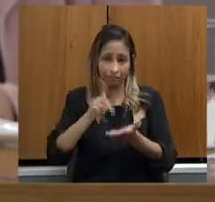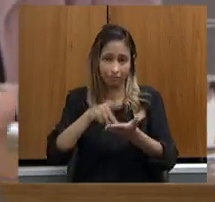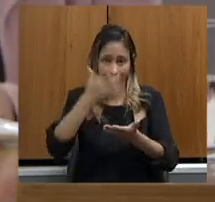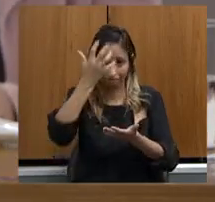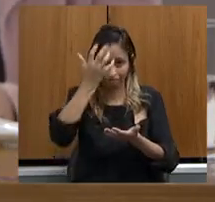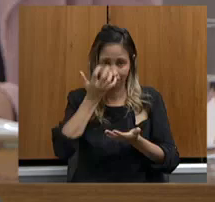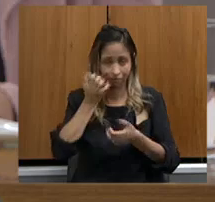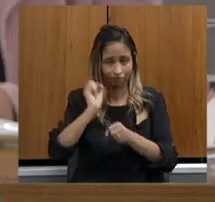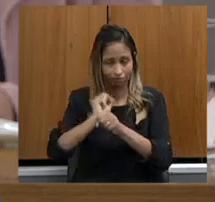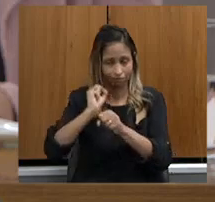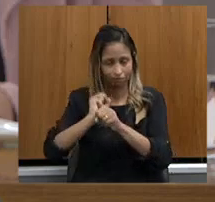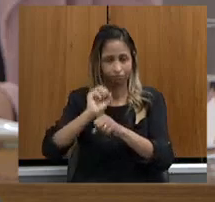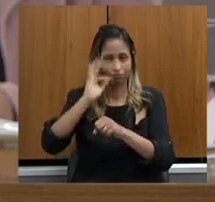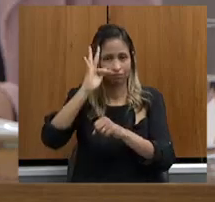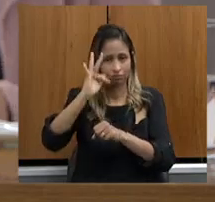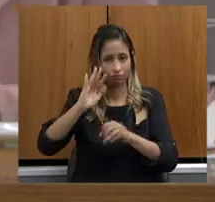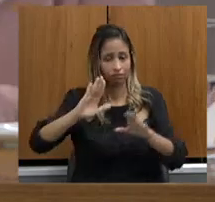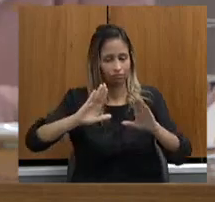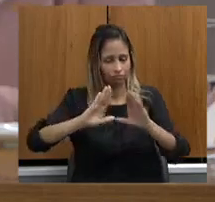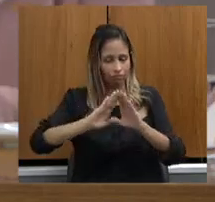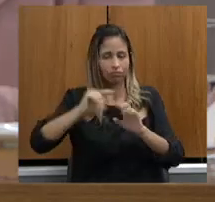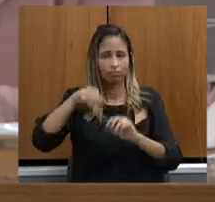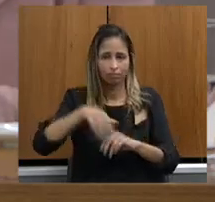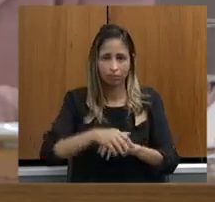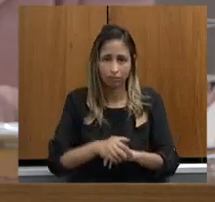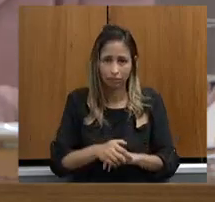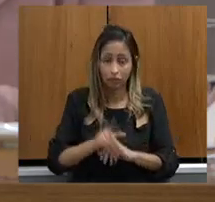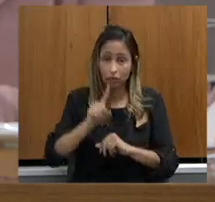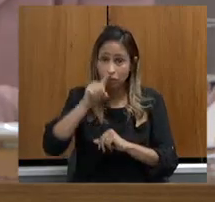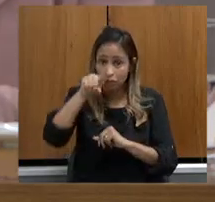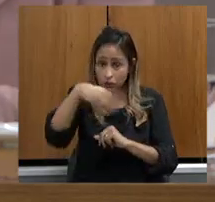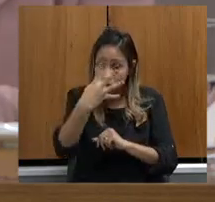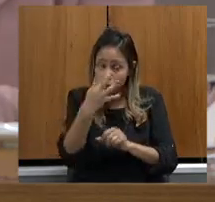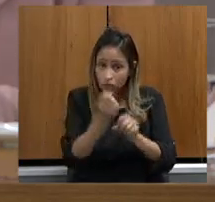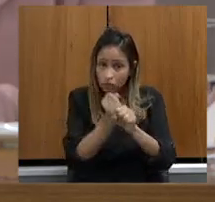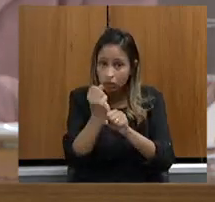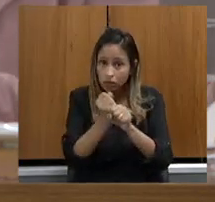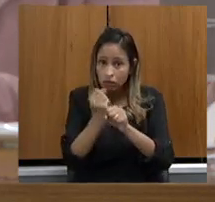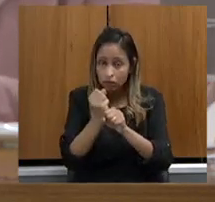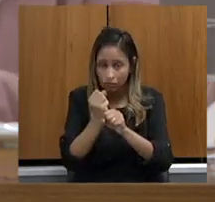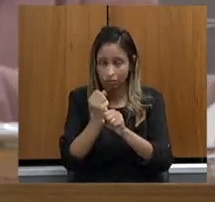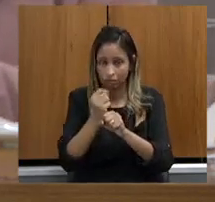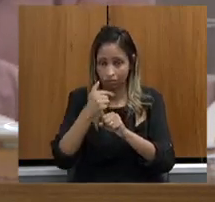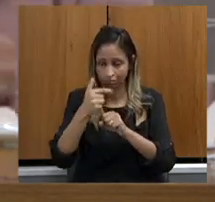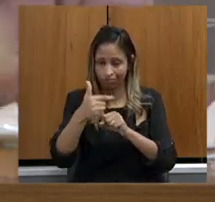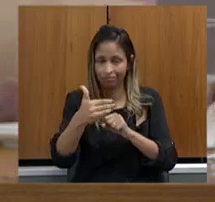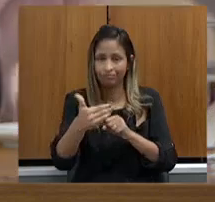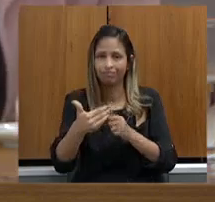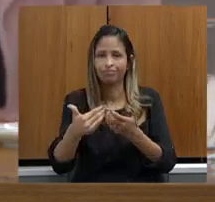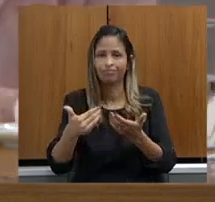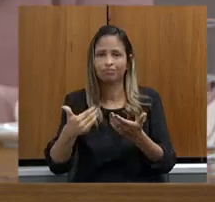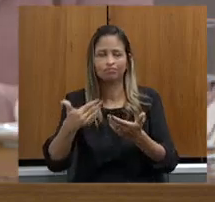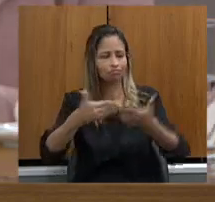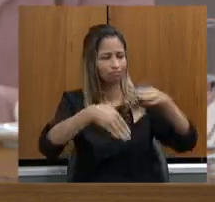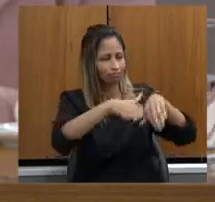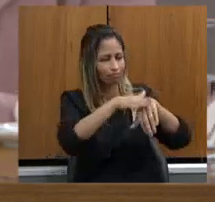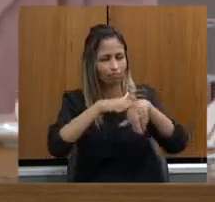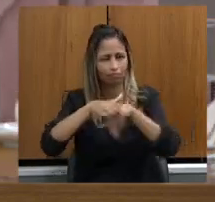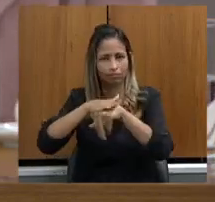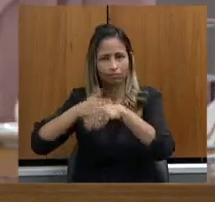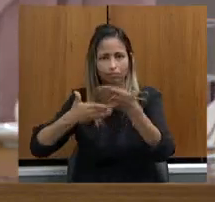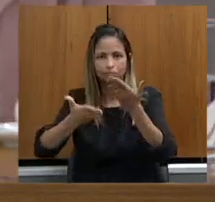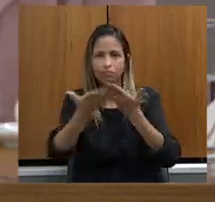e esperançosa da Assembleia Legislativa é que nos próximos quatro anos sejam quatro anos de intensas discussões e